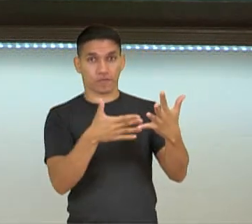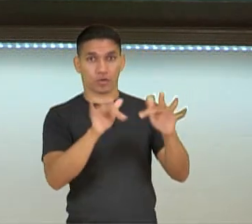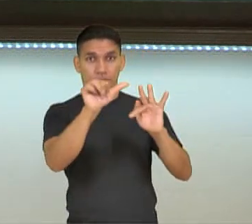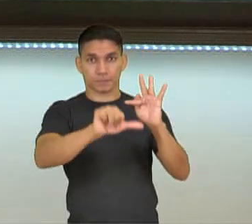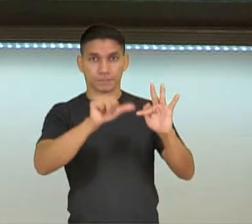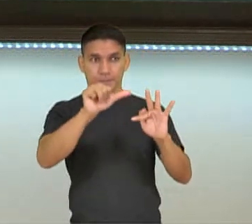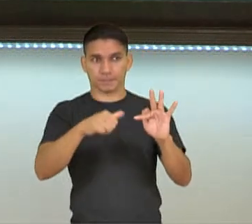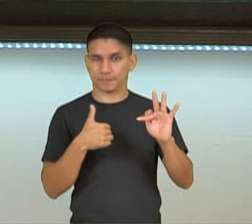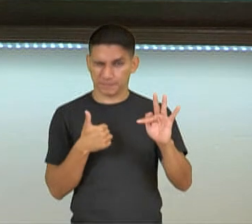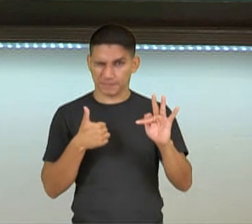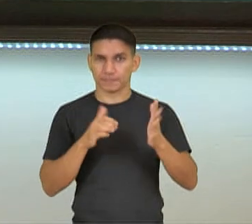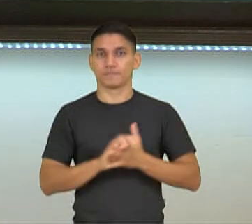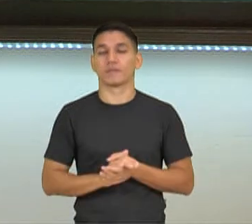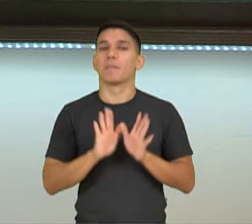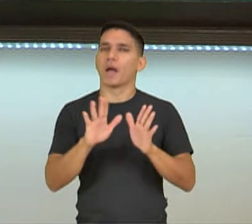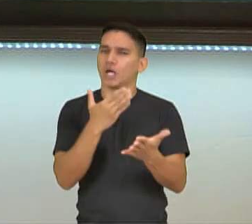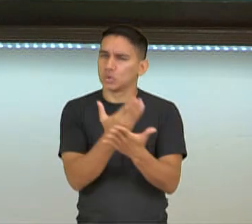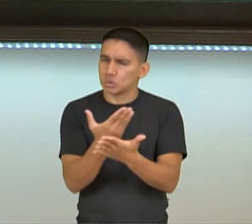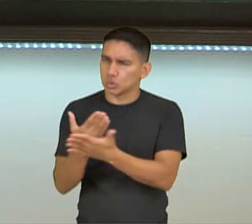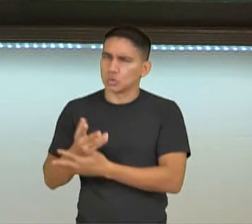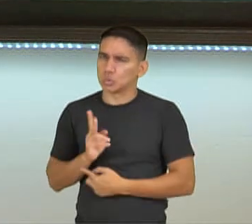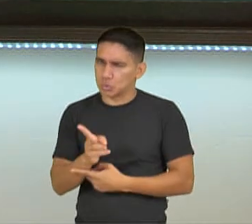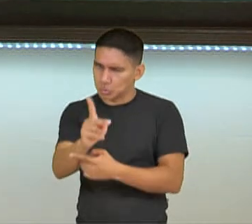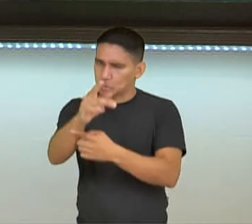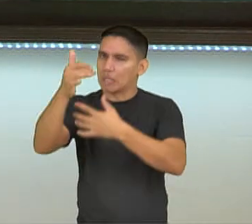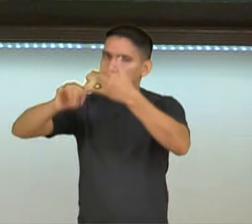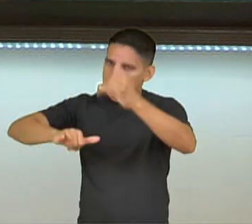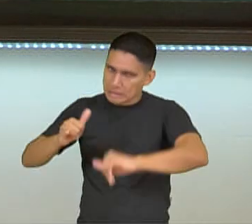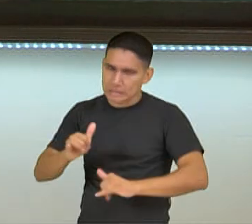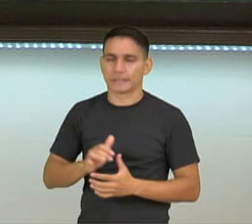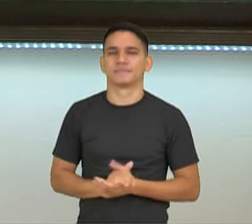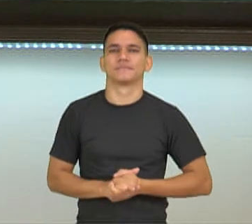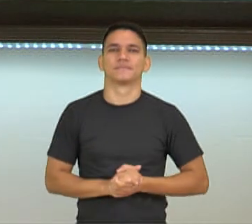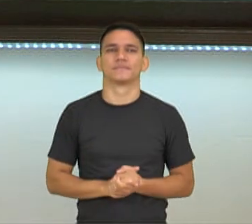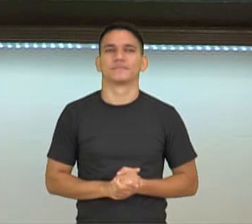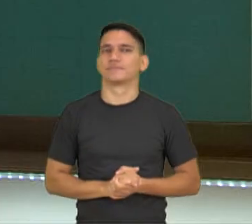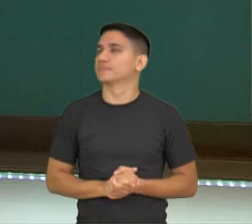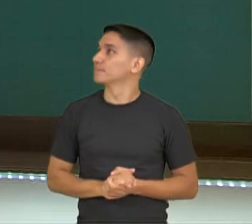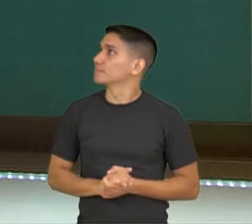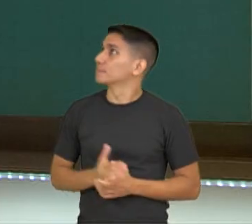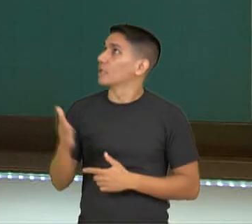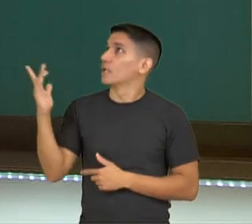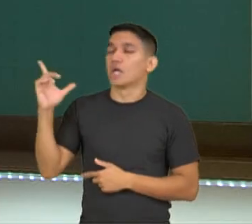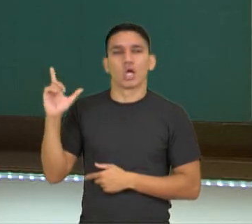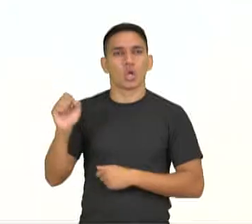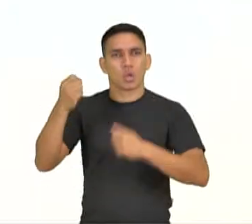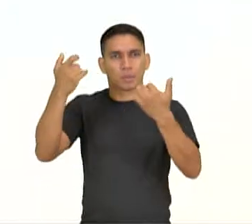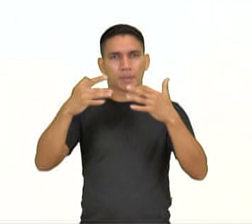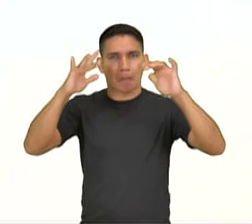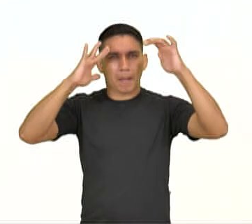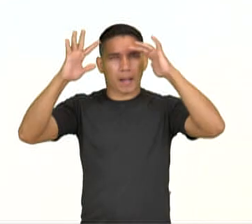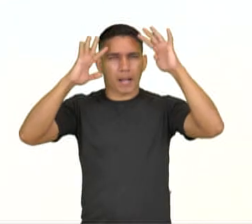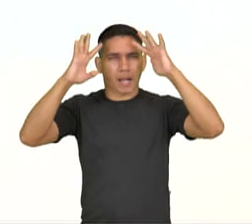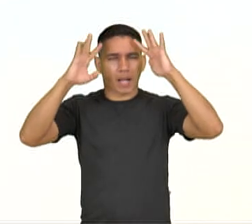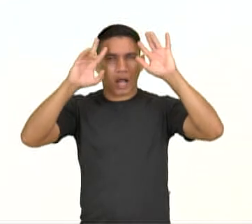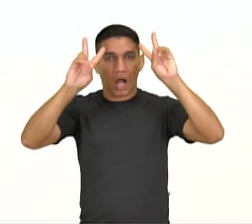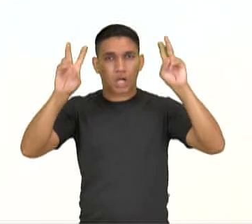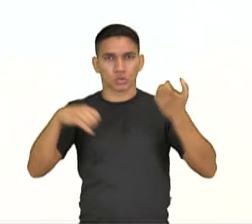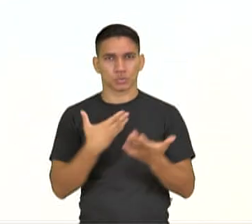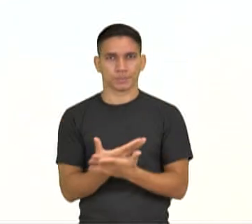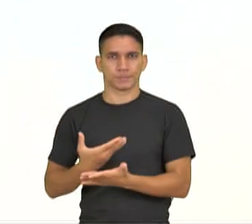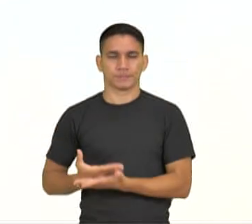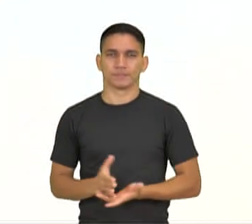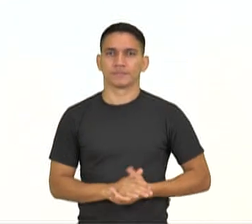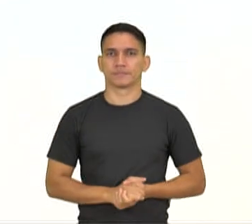beleza? Mas vão estudando aí os químicos também, dá uma procuradinha. E aqui, para a gente pensar um pouquinho na aula,